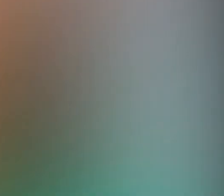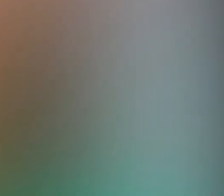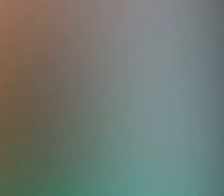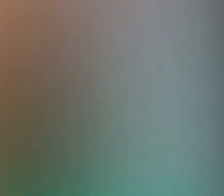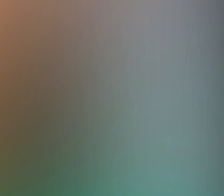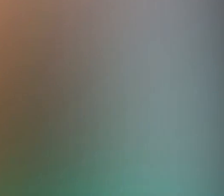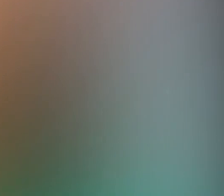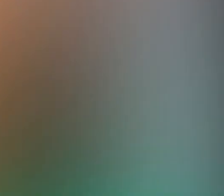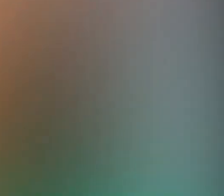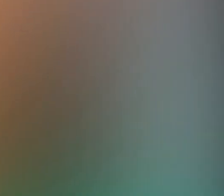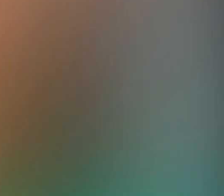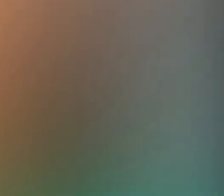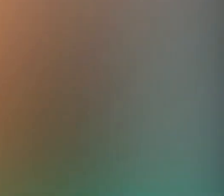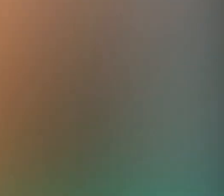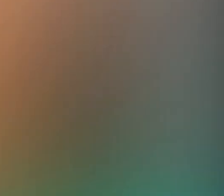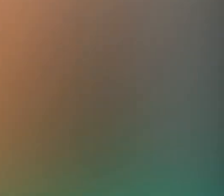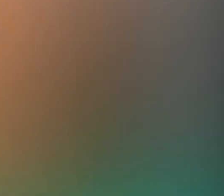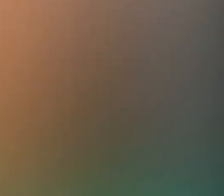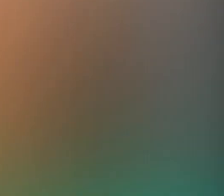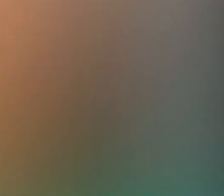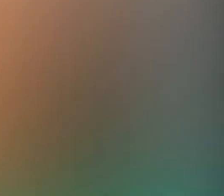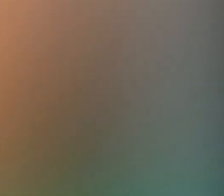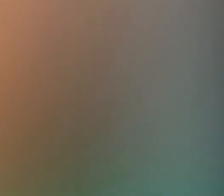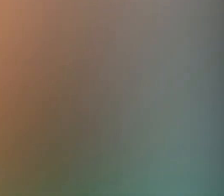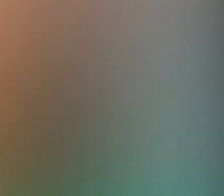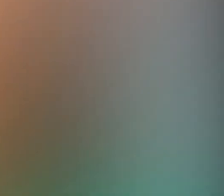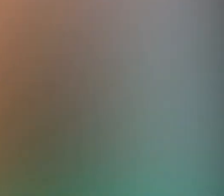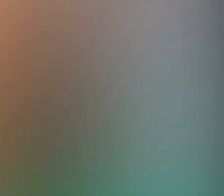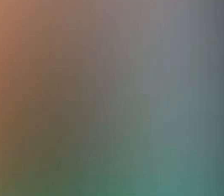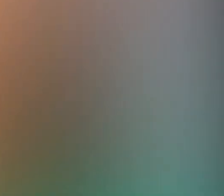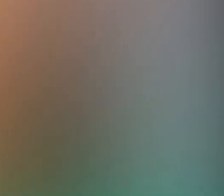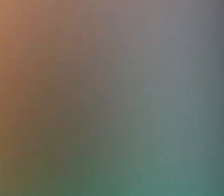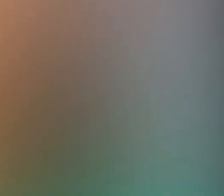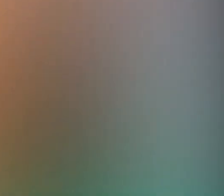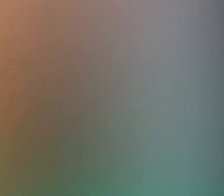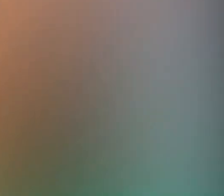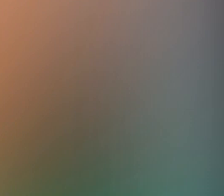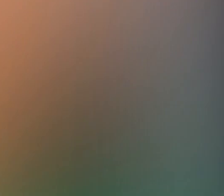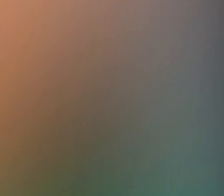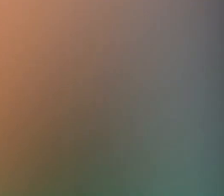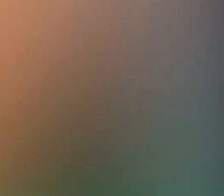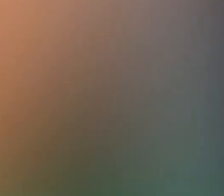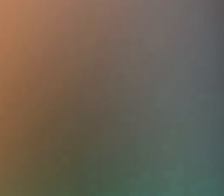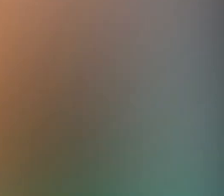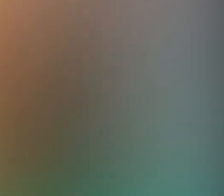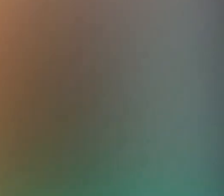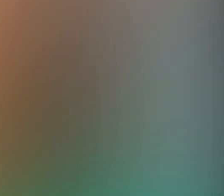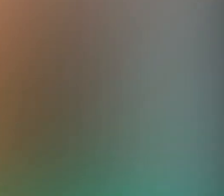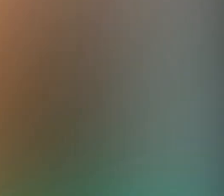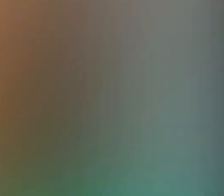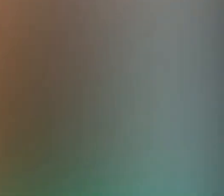viver esse evangelho com equilíbrio e com amor e dedicação. Que o Senhor nos abençoe. Agora vamos